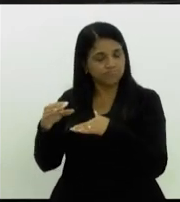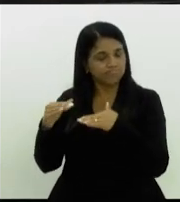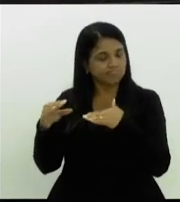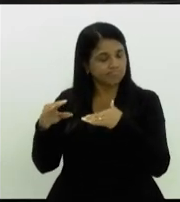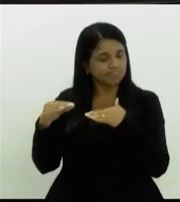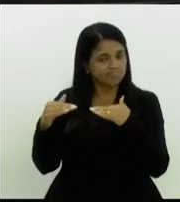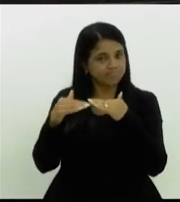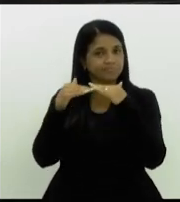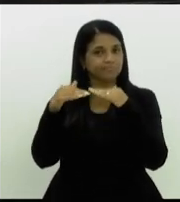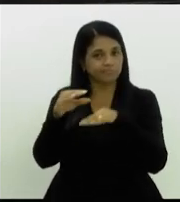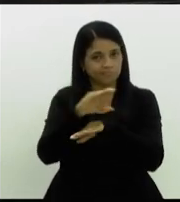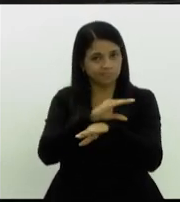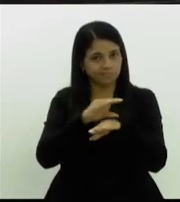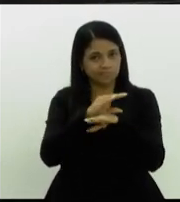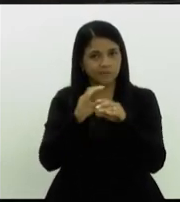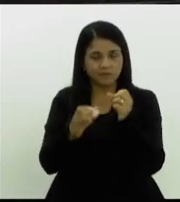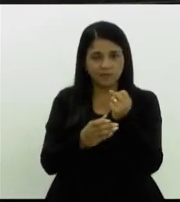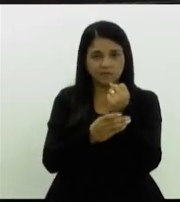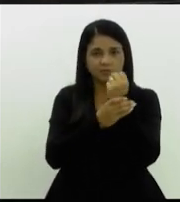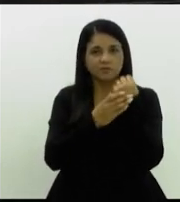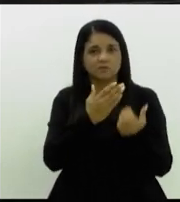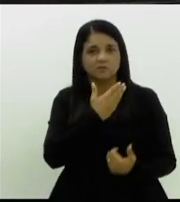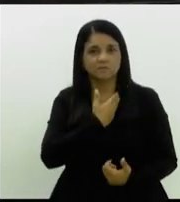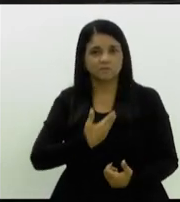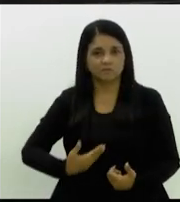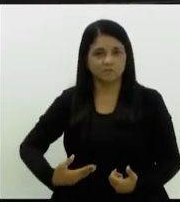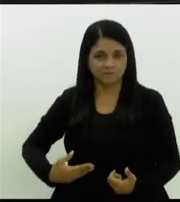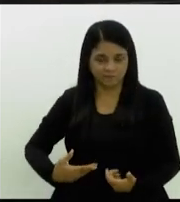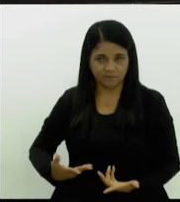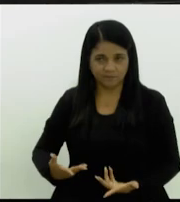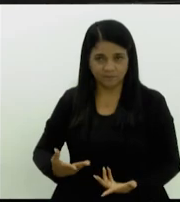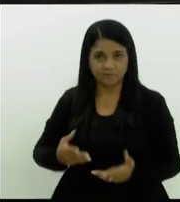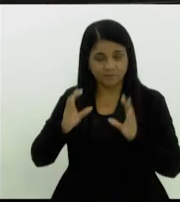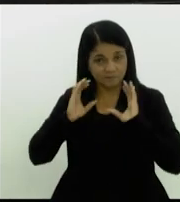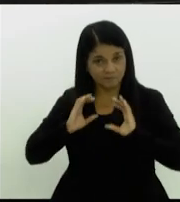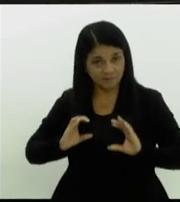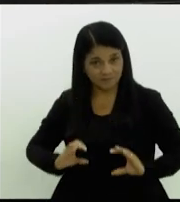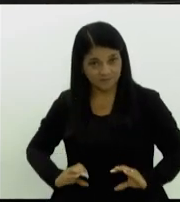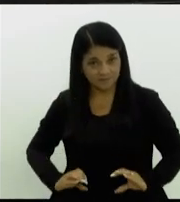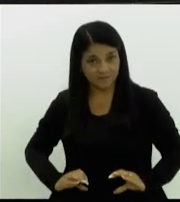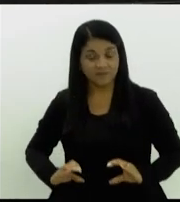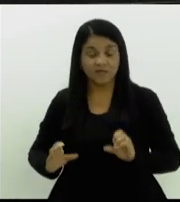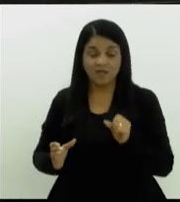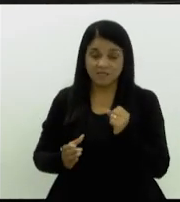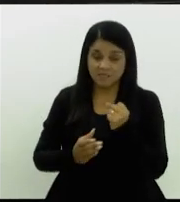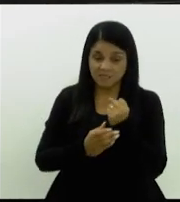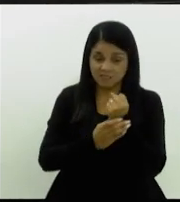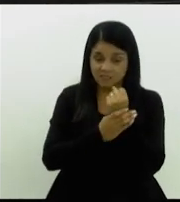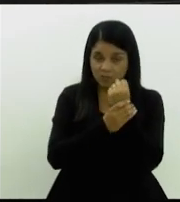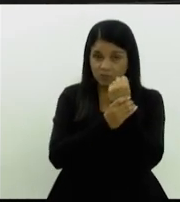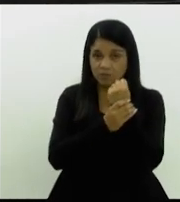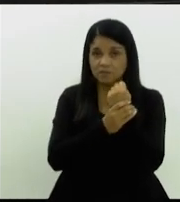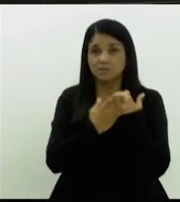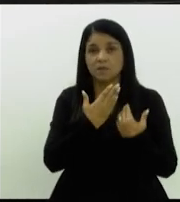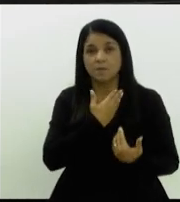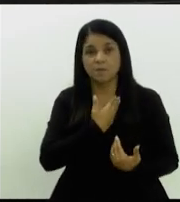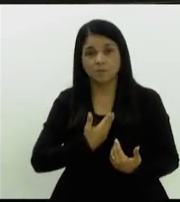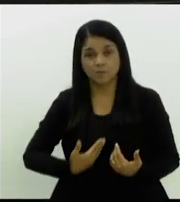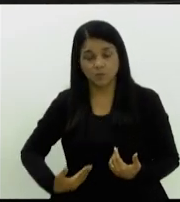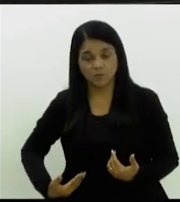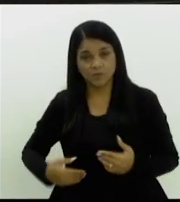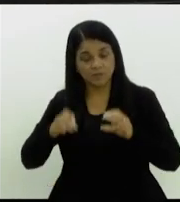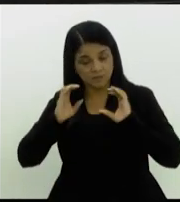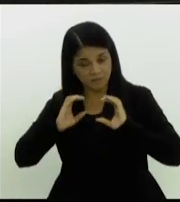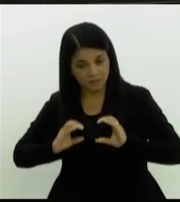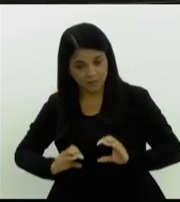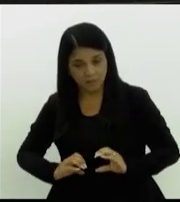fundamental da garantia da segurança pública cidadã. É a partir da segurança pública cidadã que a gente